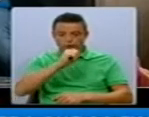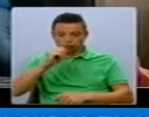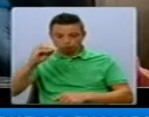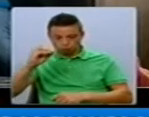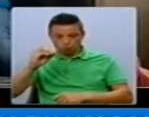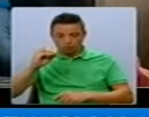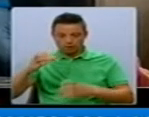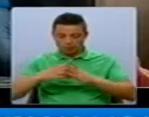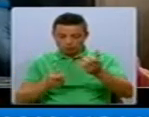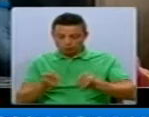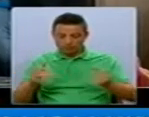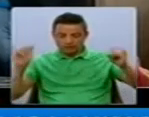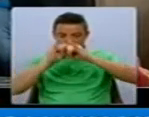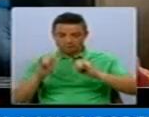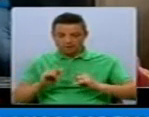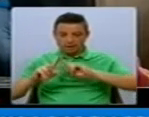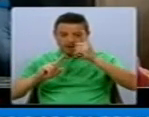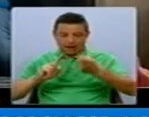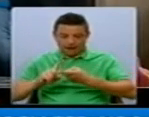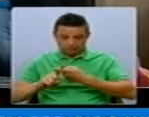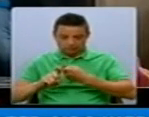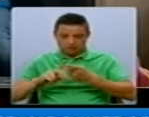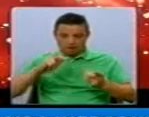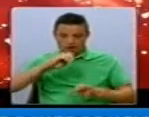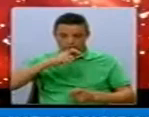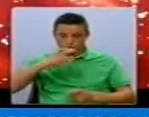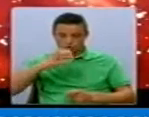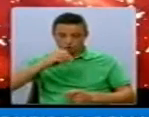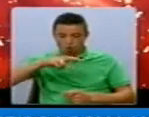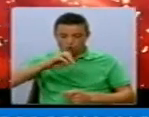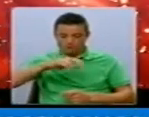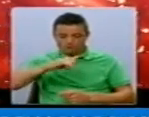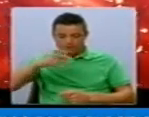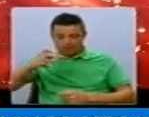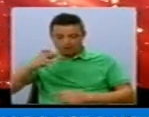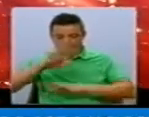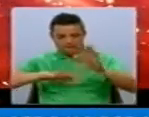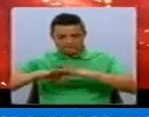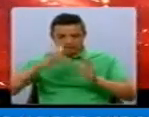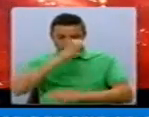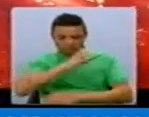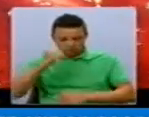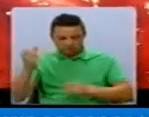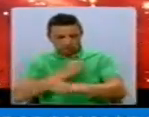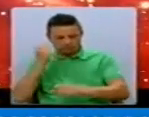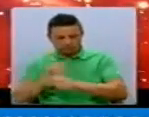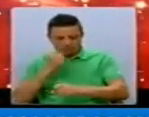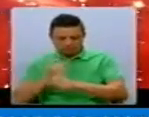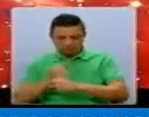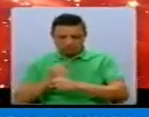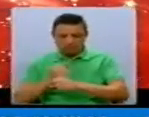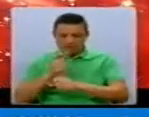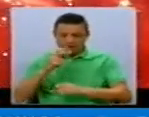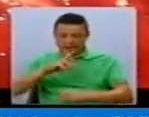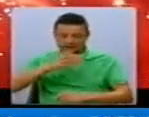ele foi o coordenador internacional do Ano Internacional da Astronomia em 2009. É também um cientista, faz ciência, trabalhou na sonda Venus Express, que